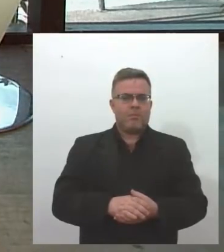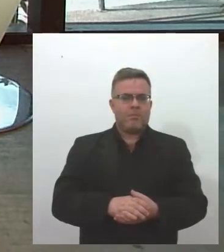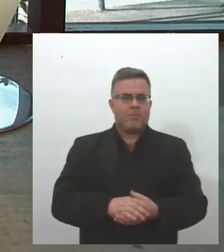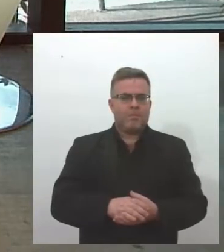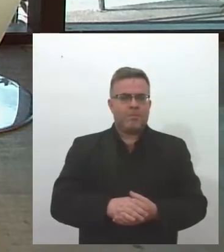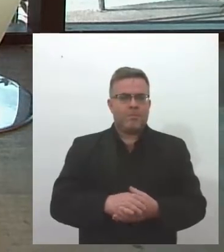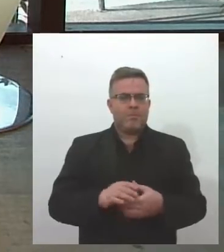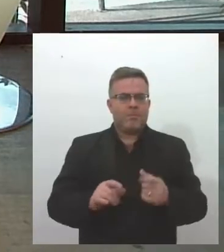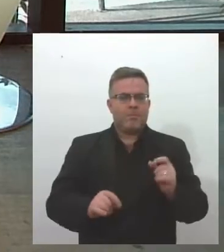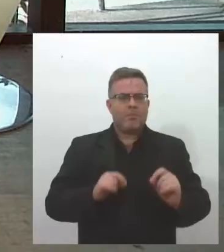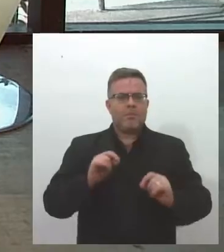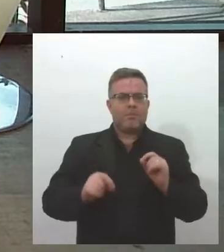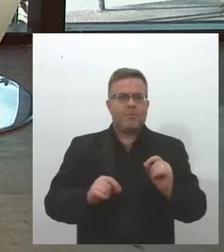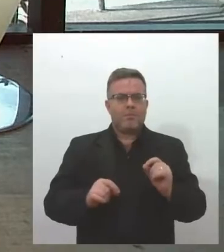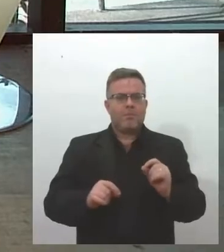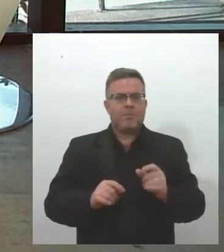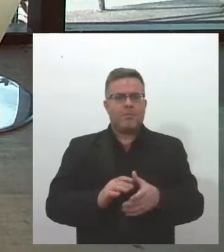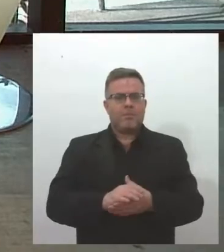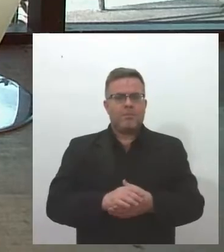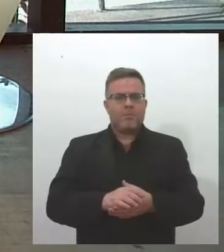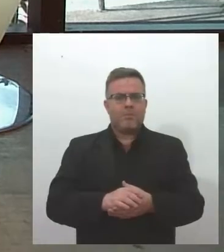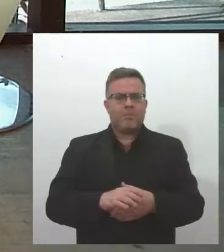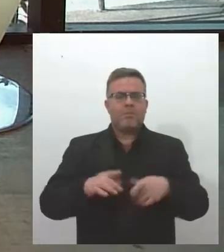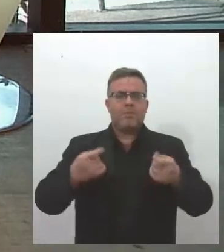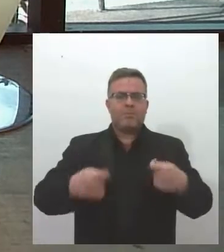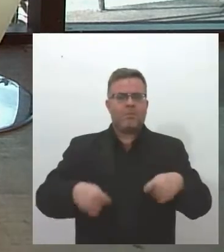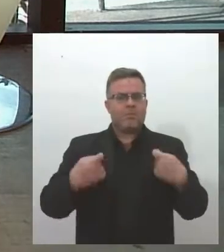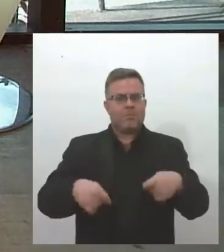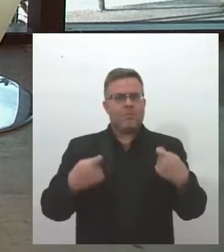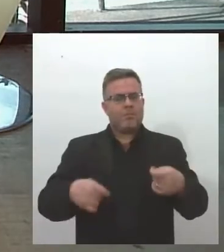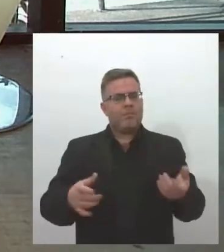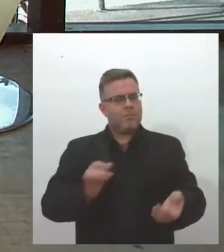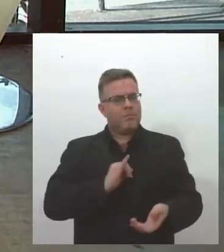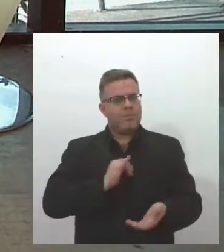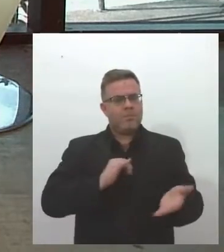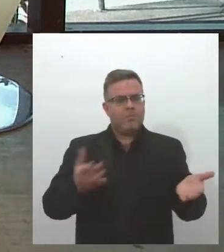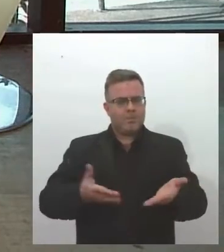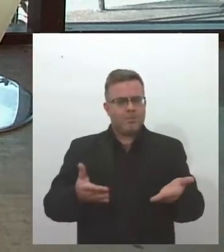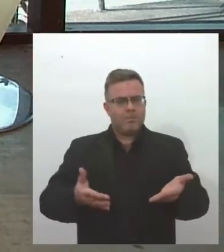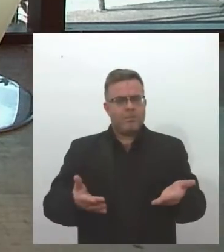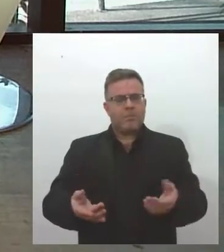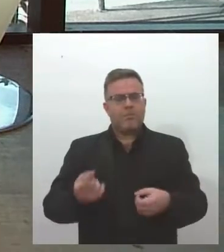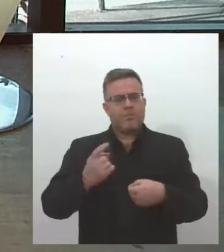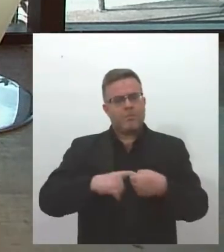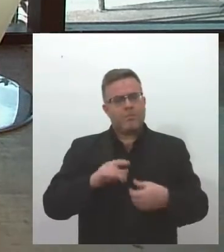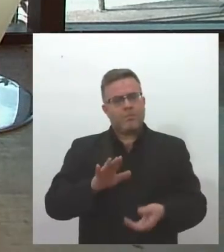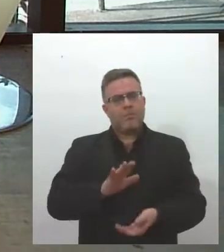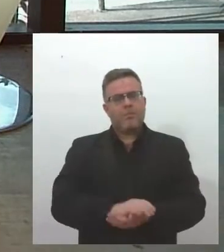tentando corrigir, né? Que corrija mesmo o que é preciso, né? Vamos ao breve intervalo? Vamos sim, a gente volta já já.